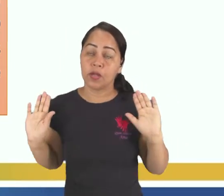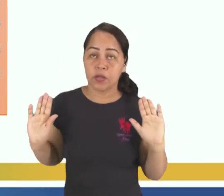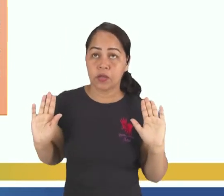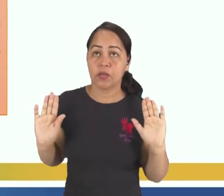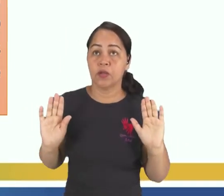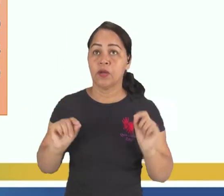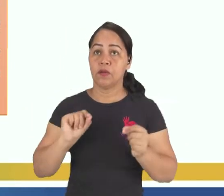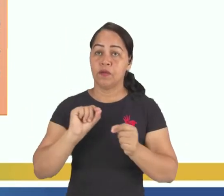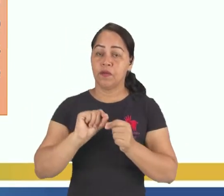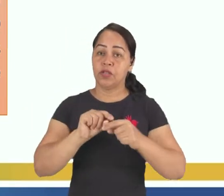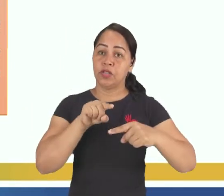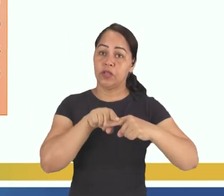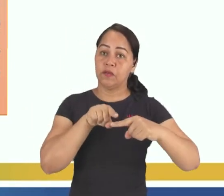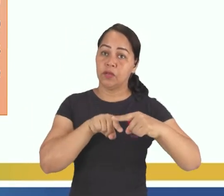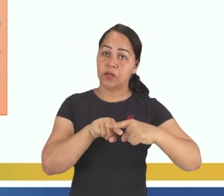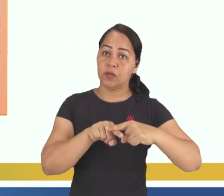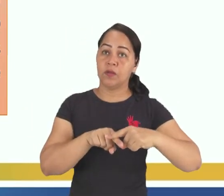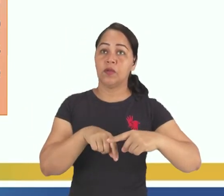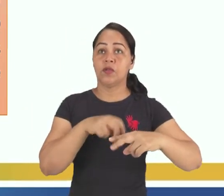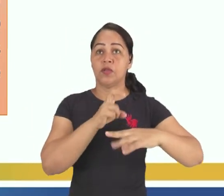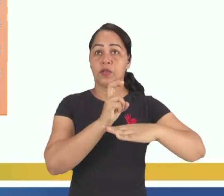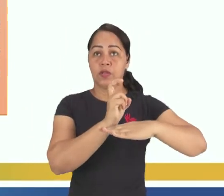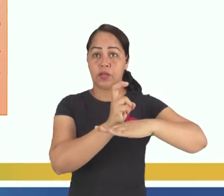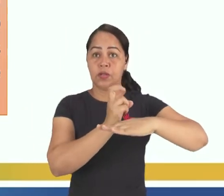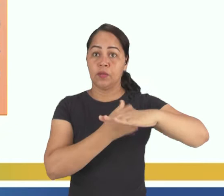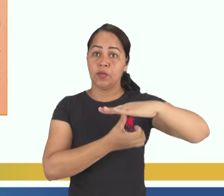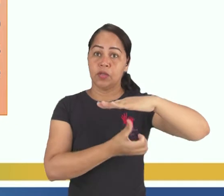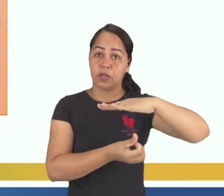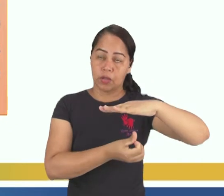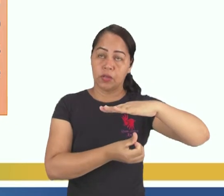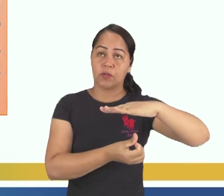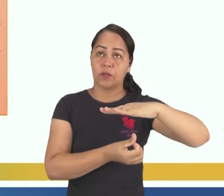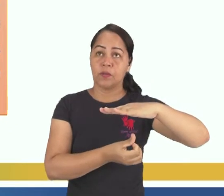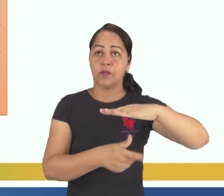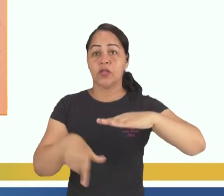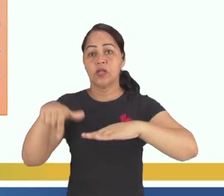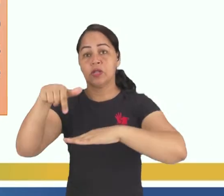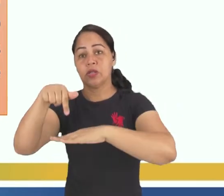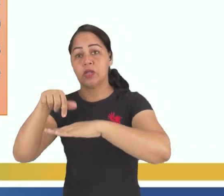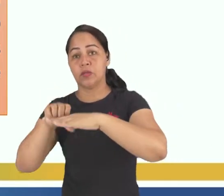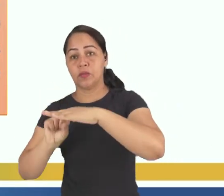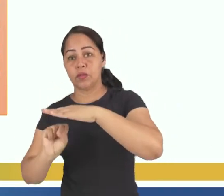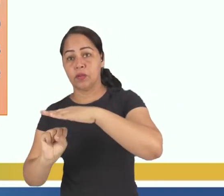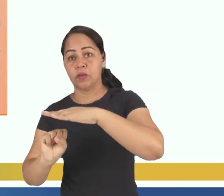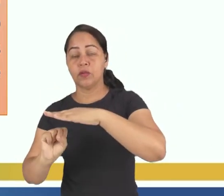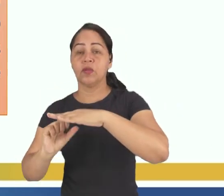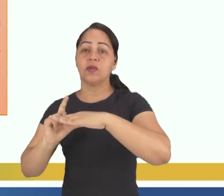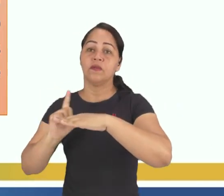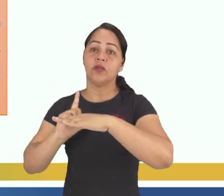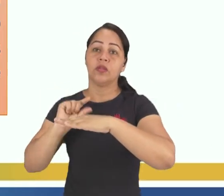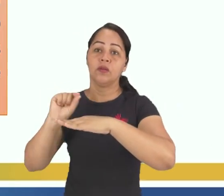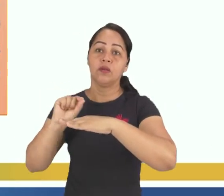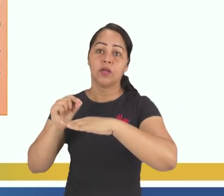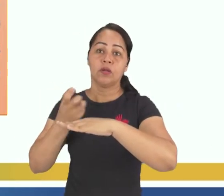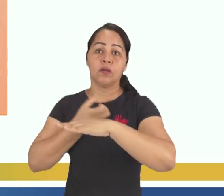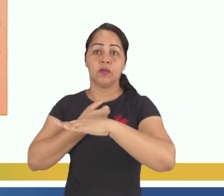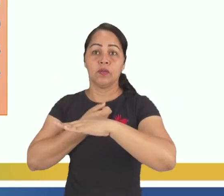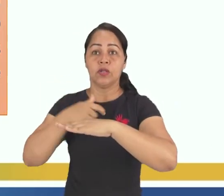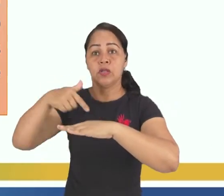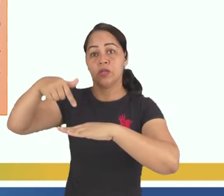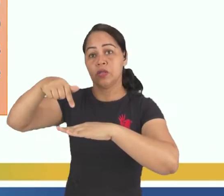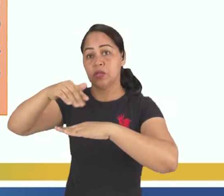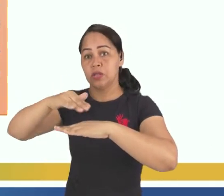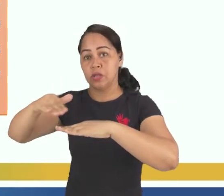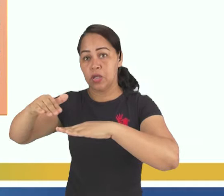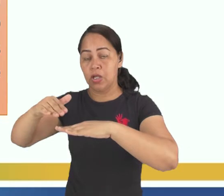você vai ter o valor numérico da fração 5/6. Se você divide 7 para 8, você terá o valor numérico da fração